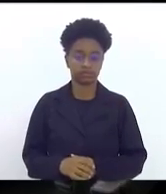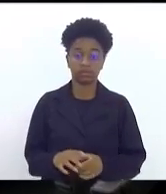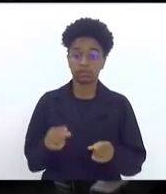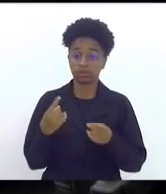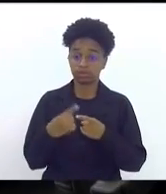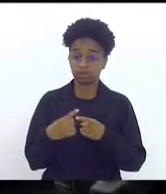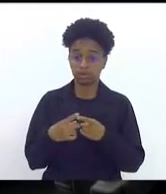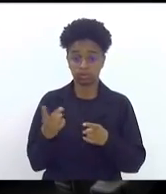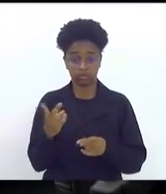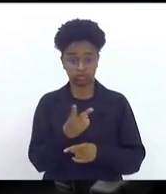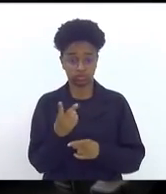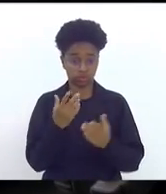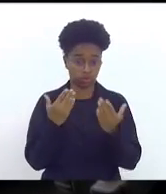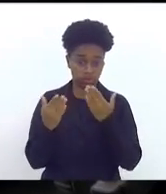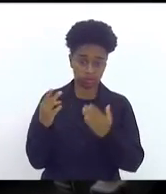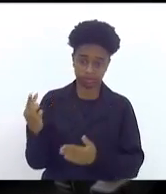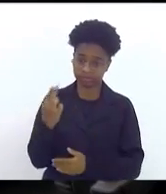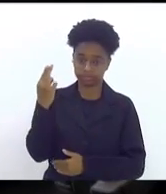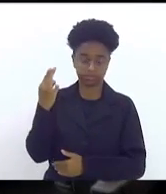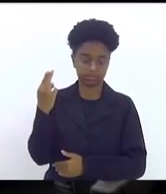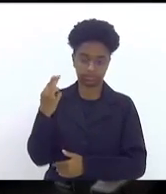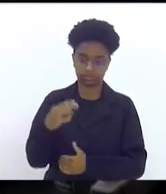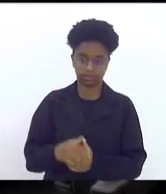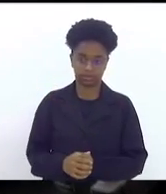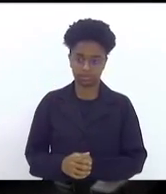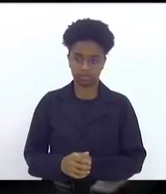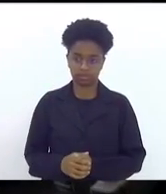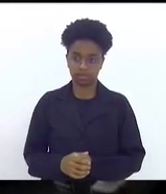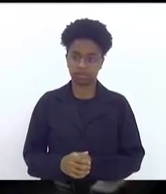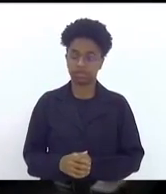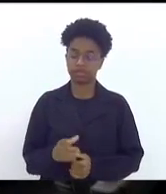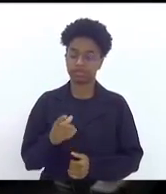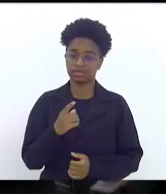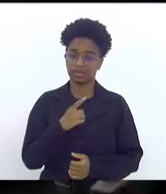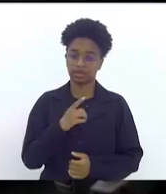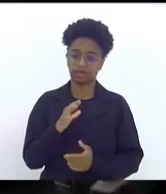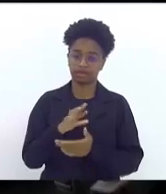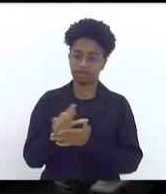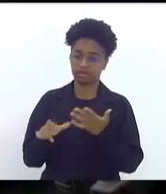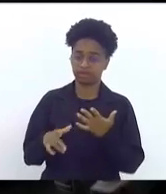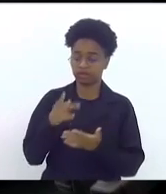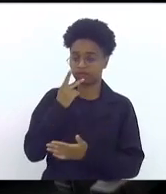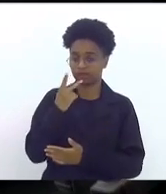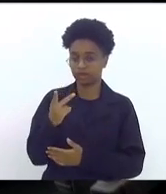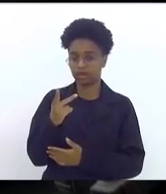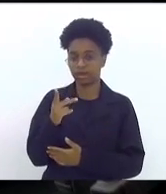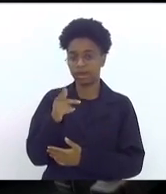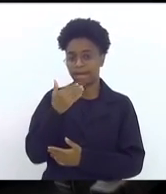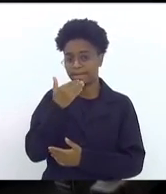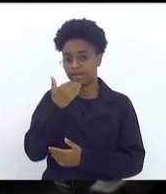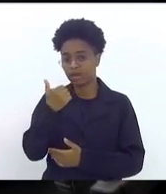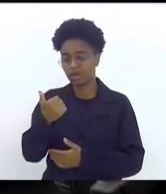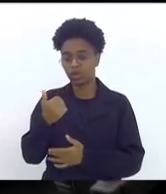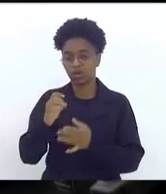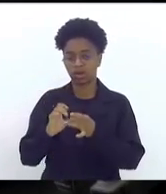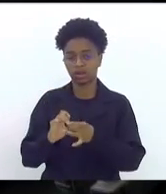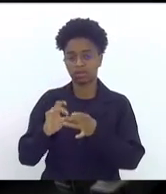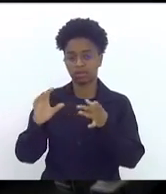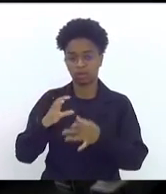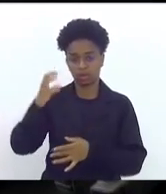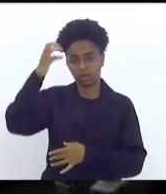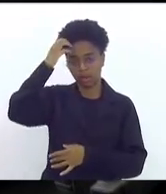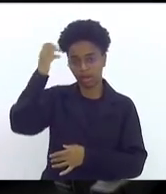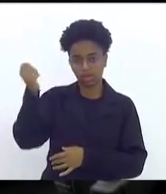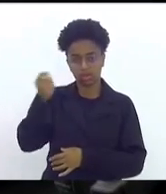ambas as situações não se comparam. Há muitas máximas que dizem que é melhor absolver um culpado do que condenar